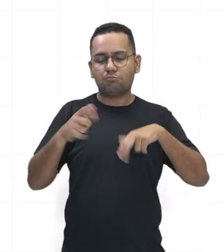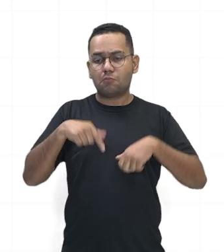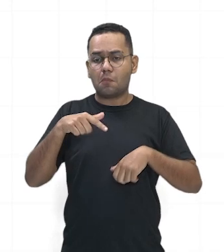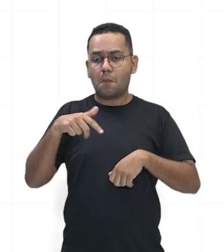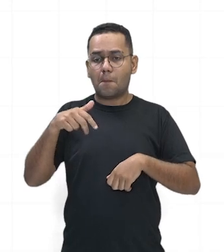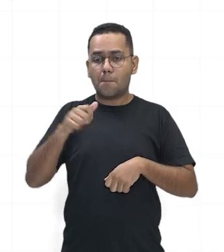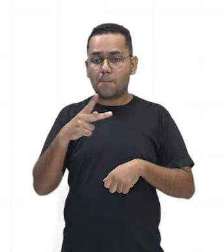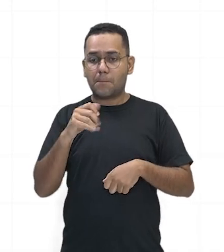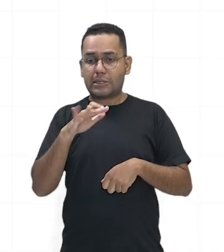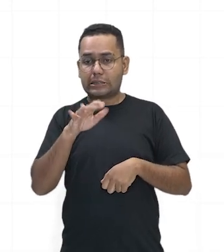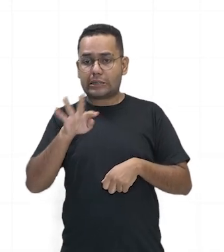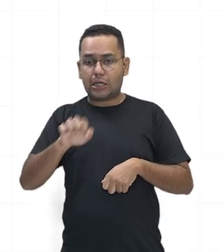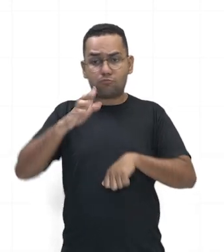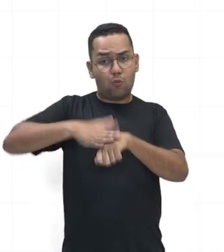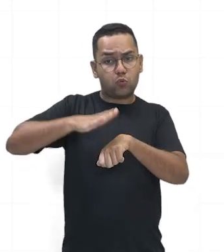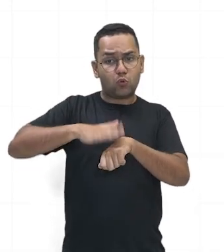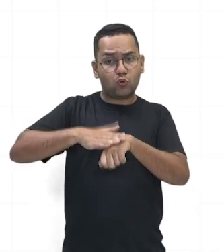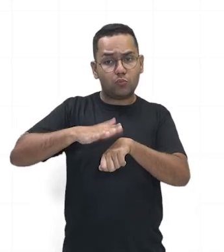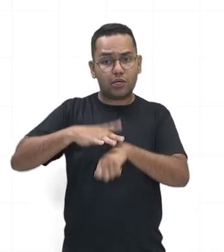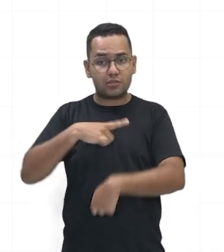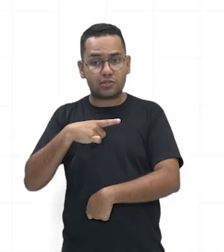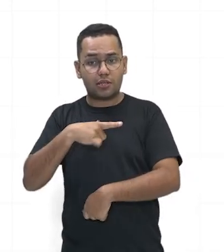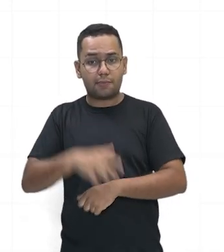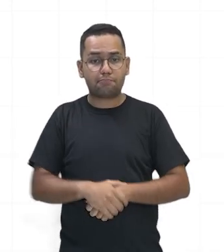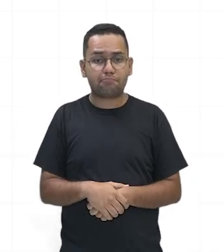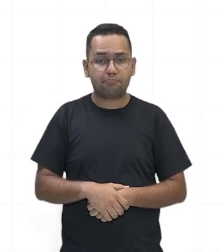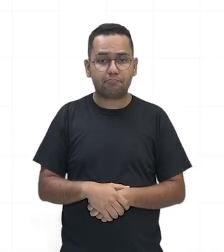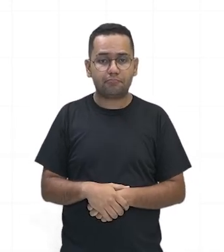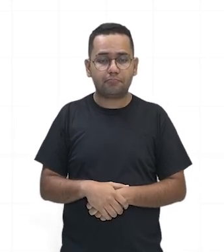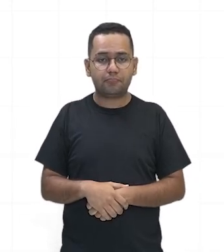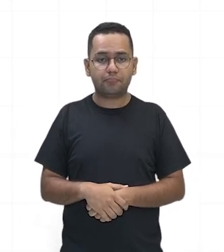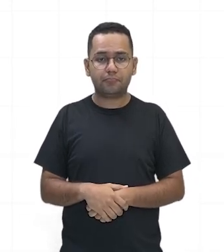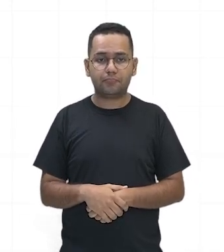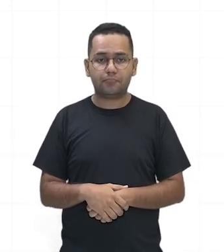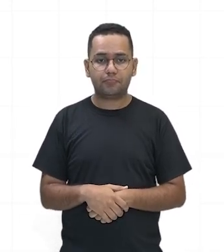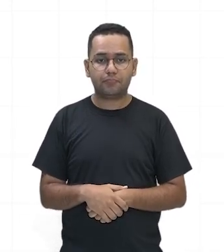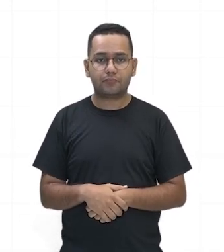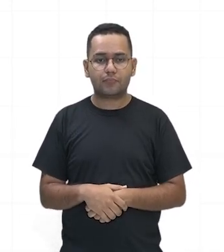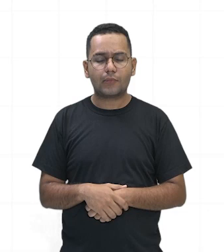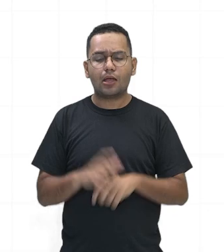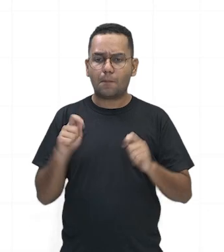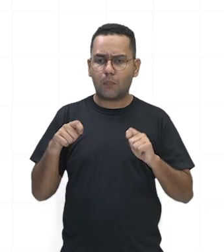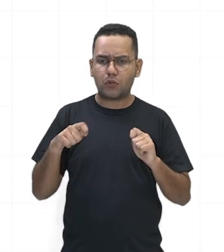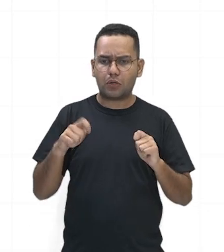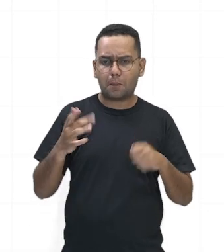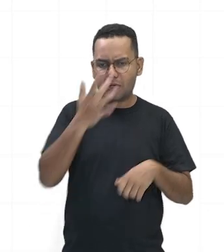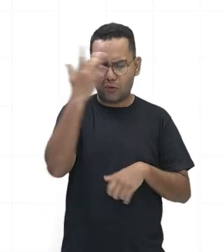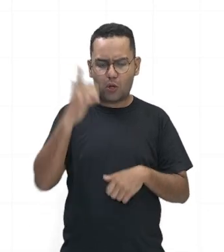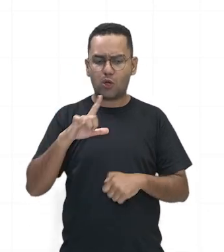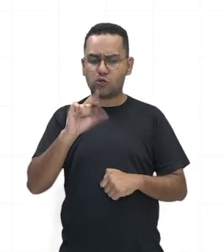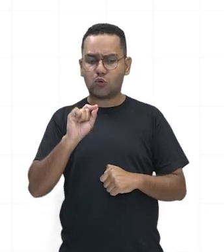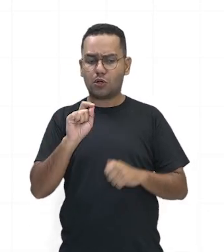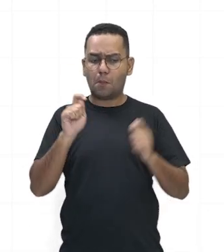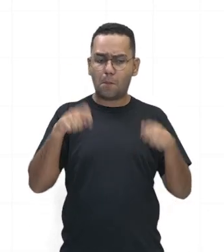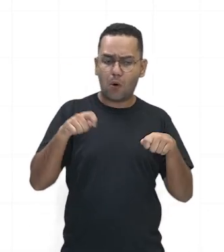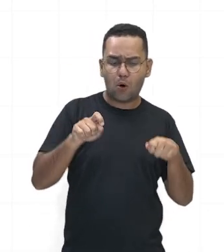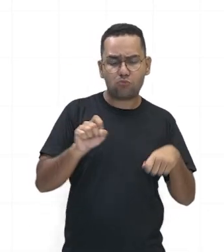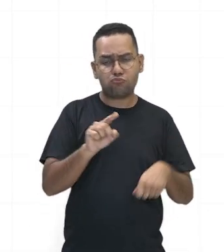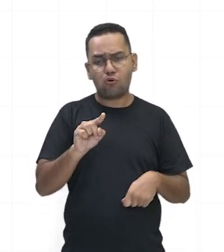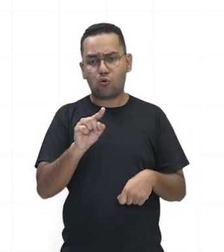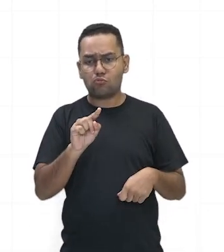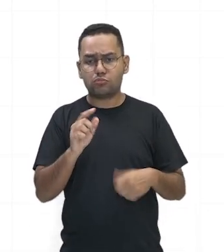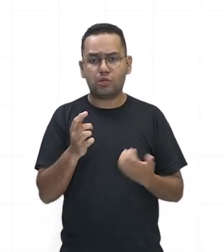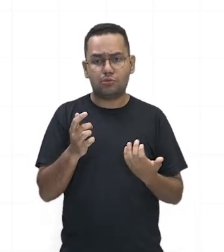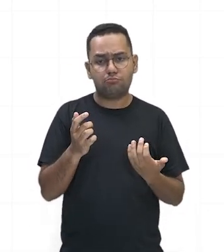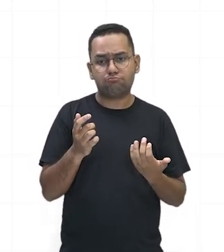as implicações sociais e morais de permitir que o indivíduo escolha o fim de suas vidas, né? Também a dimensão do